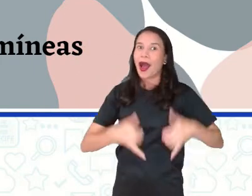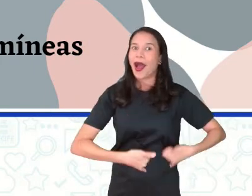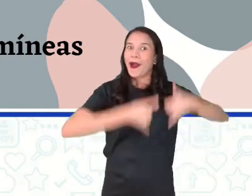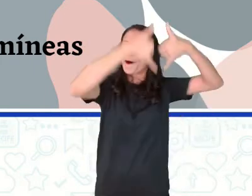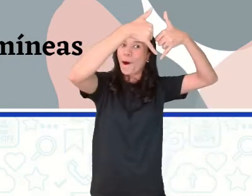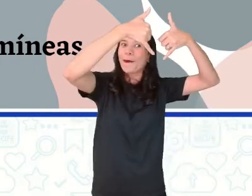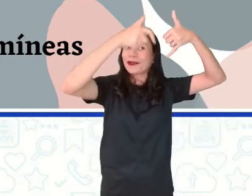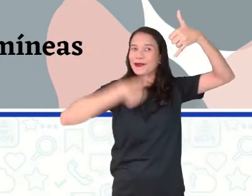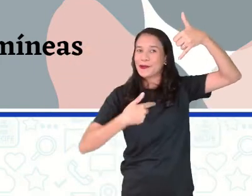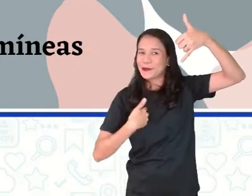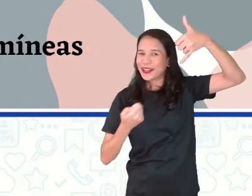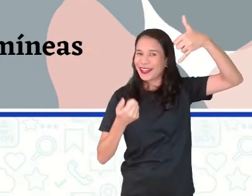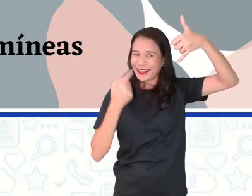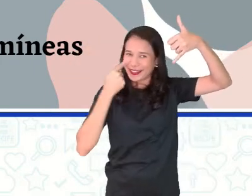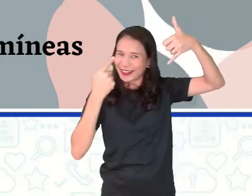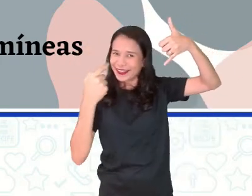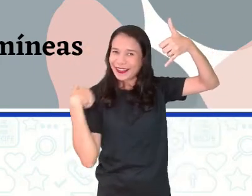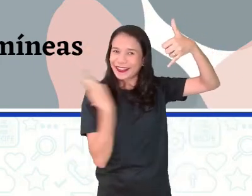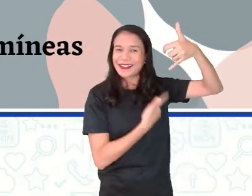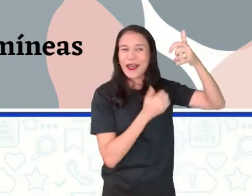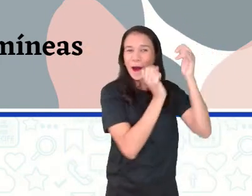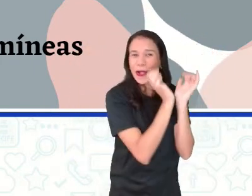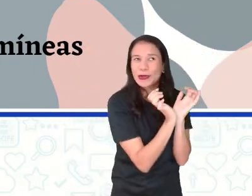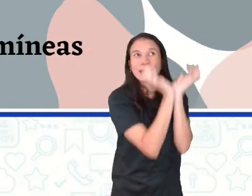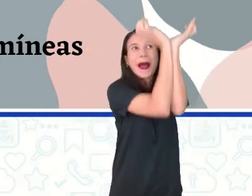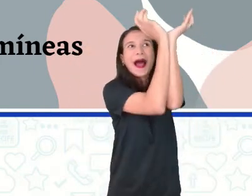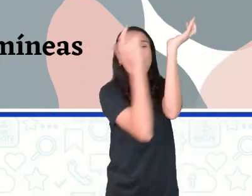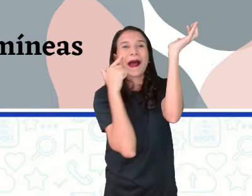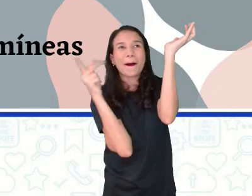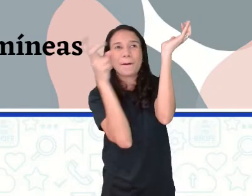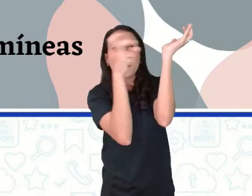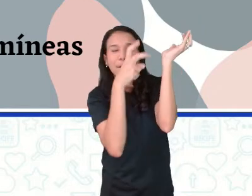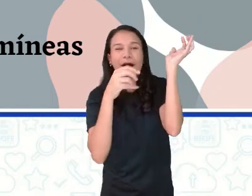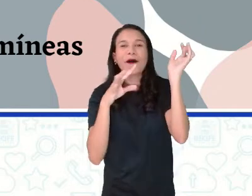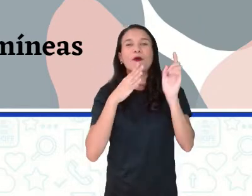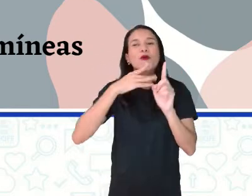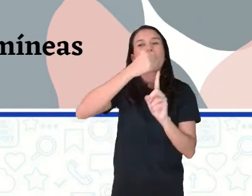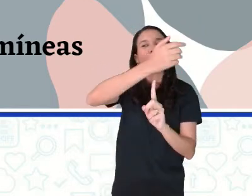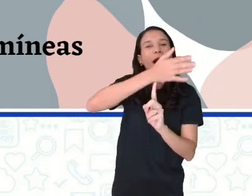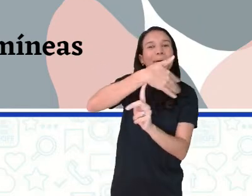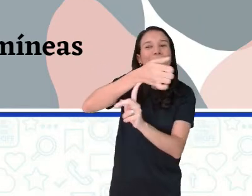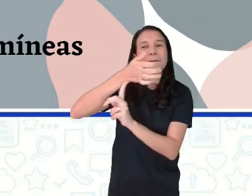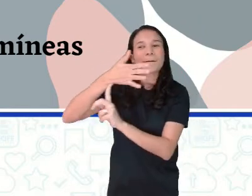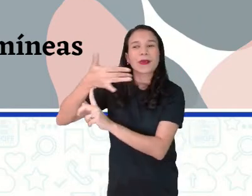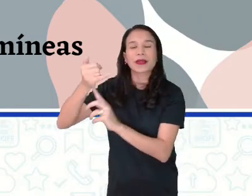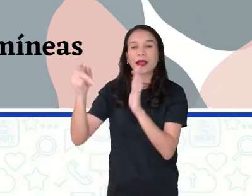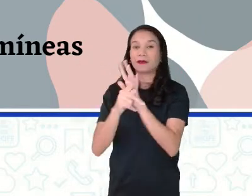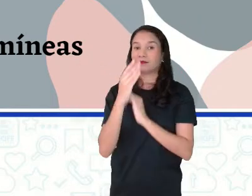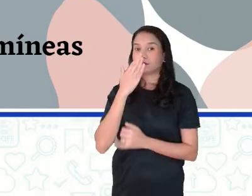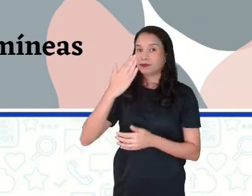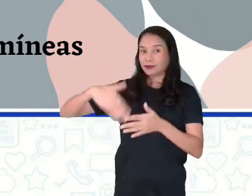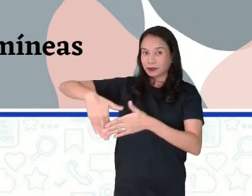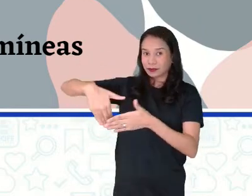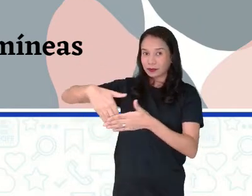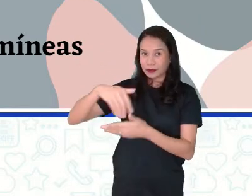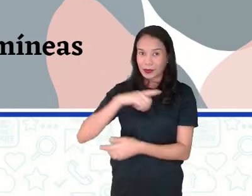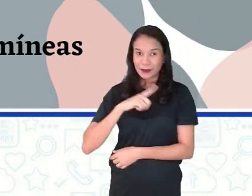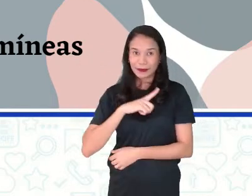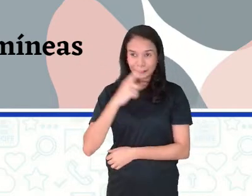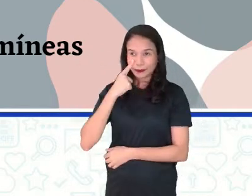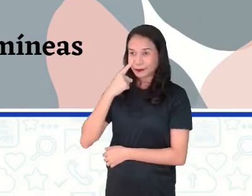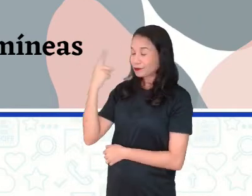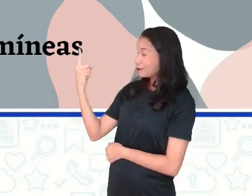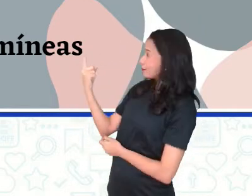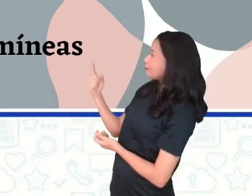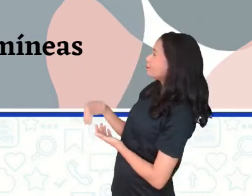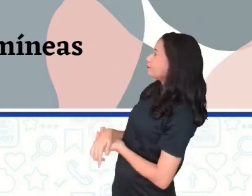chegando, né? Estamos aí, se ligar nas bandeirinhas para conhecer, né, os times que vão jogar. Então, ó,